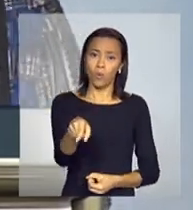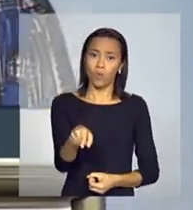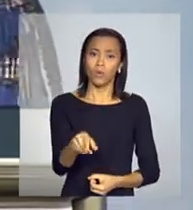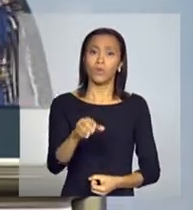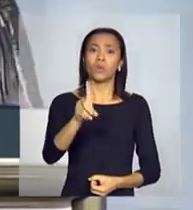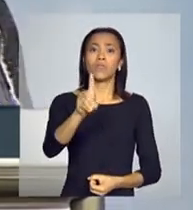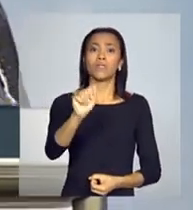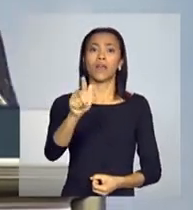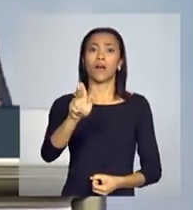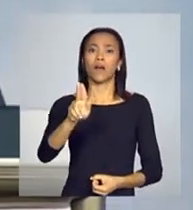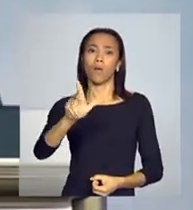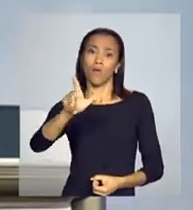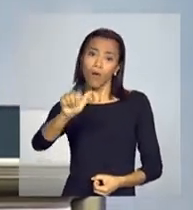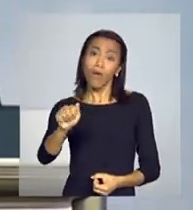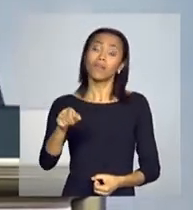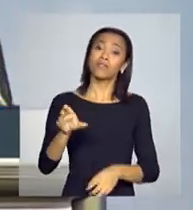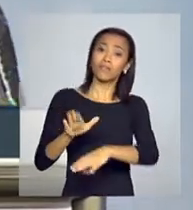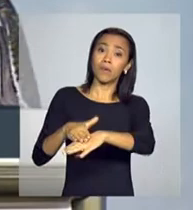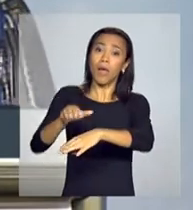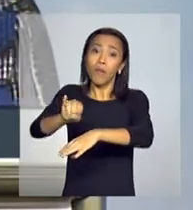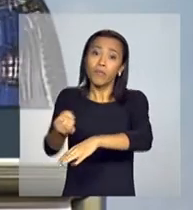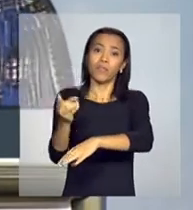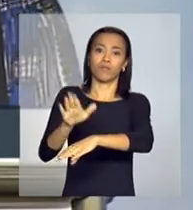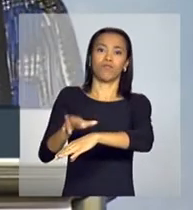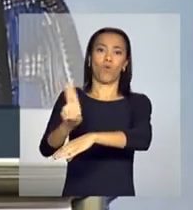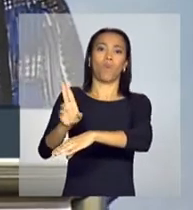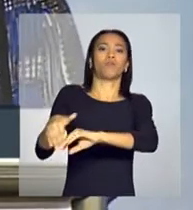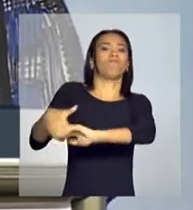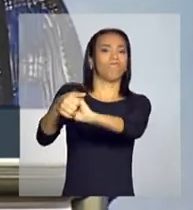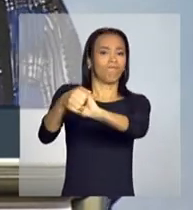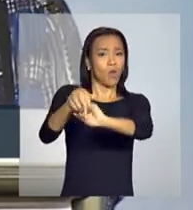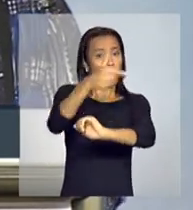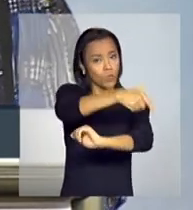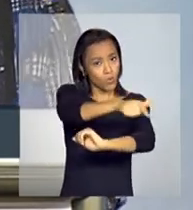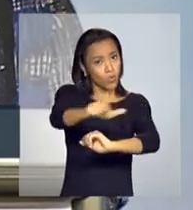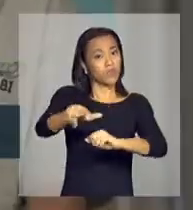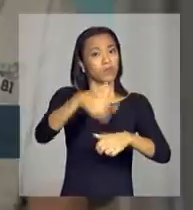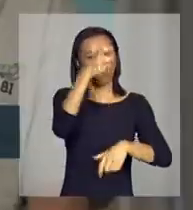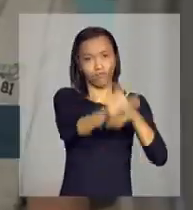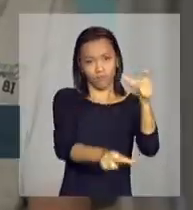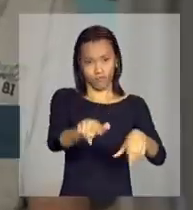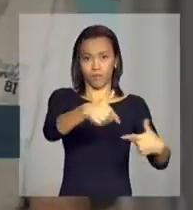intermédio de quem eu cumprimento os agricultores e os trabalhadores da região.